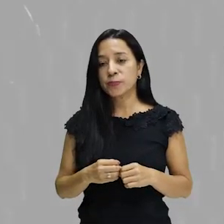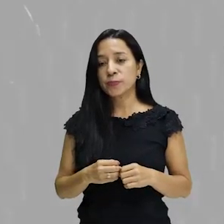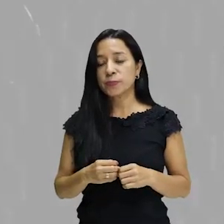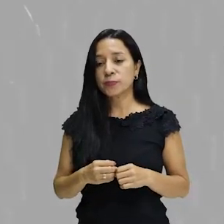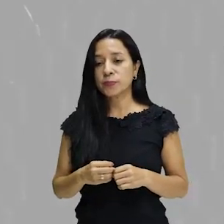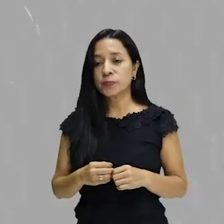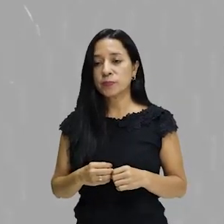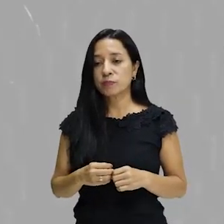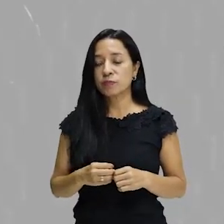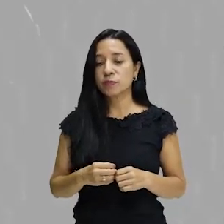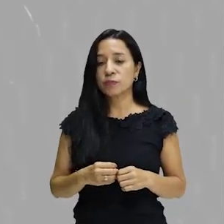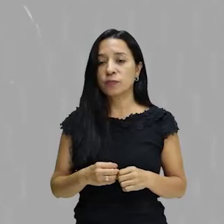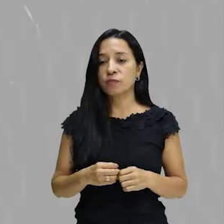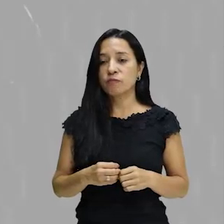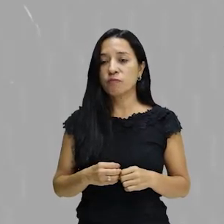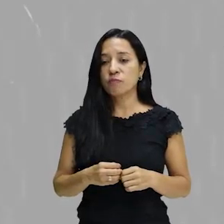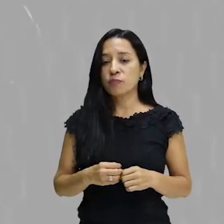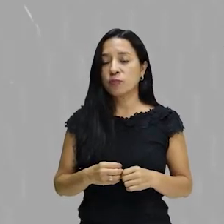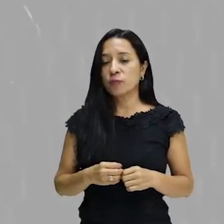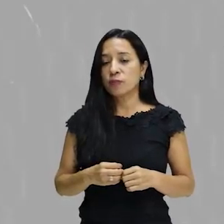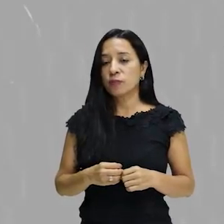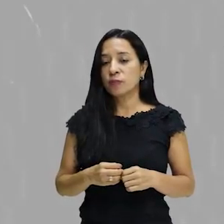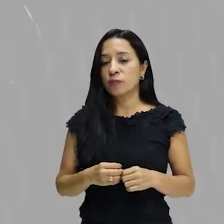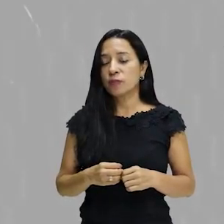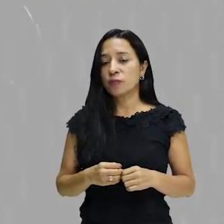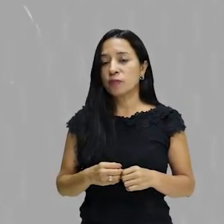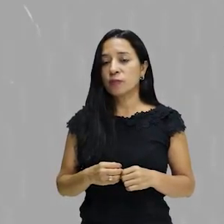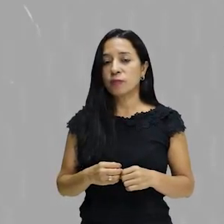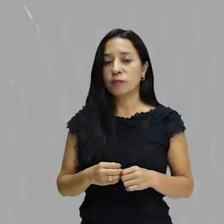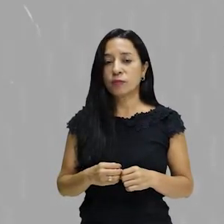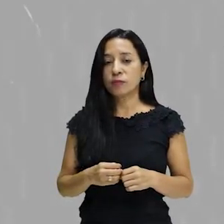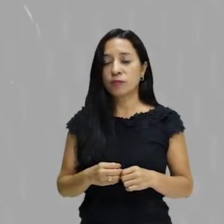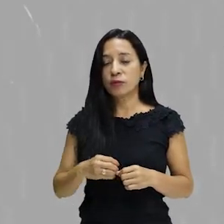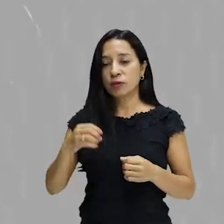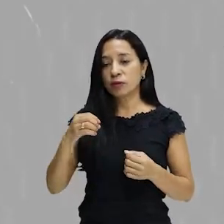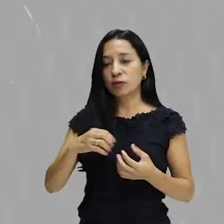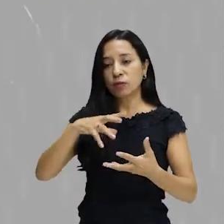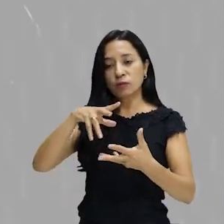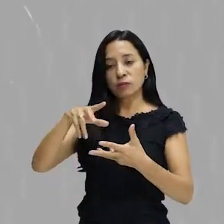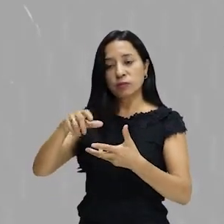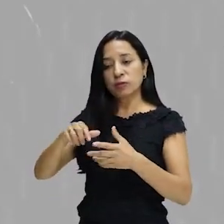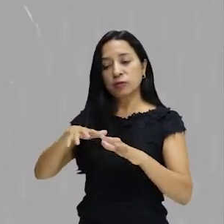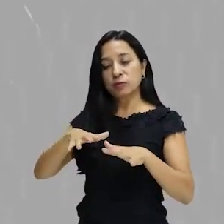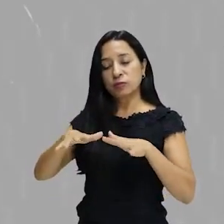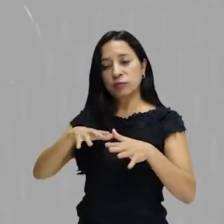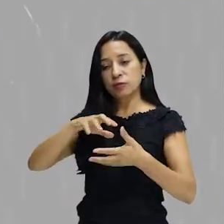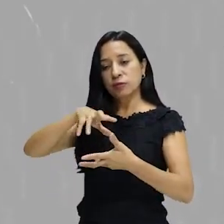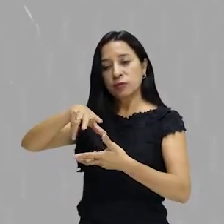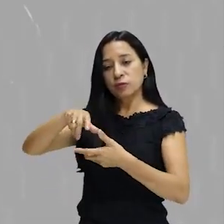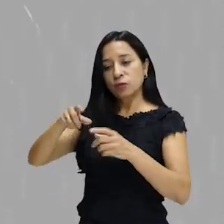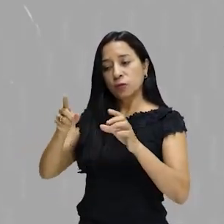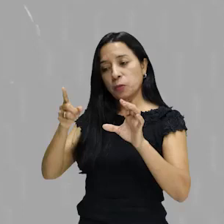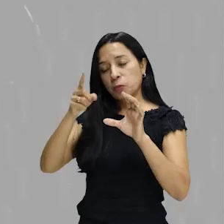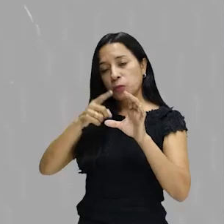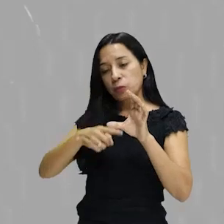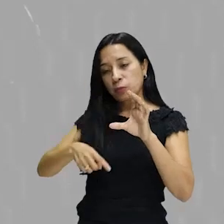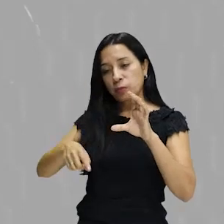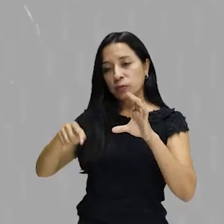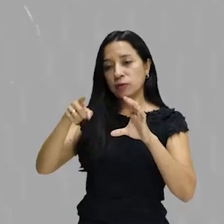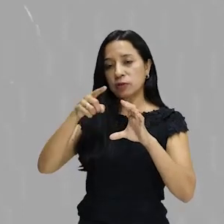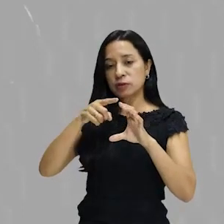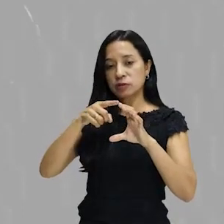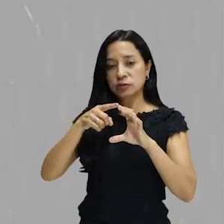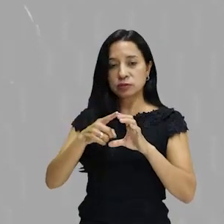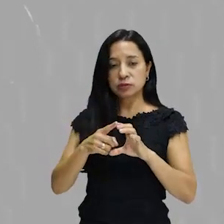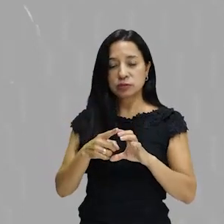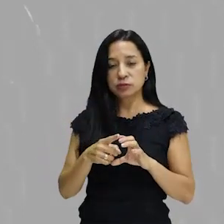certo? Então, ele diz que os planetas, o movimento dos planetas possui formato elíptico, né, oval, e o